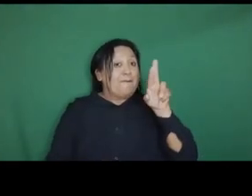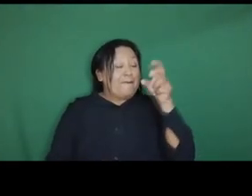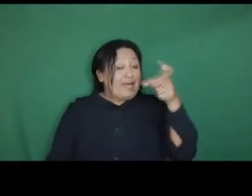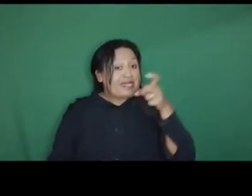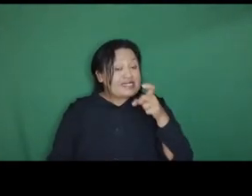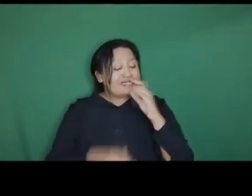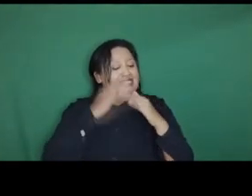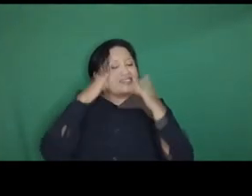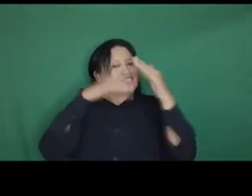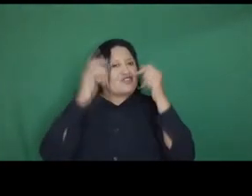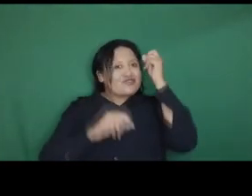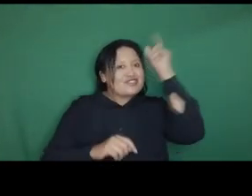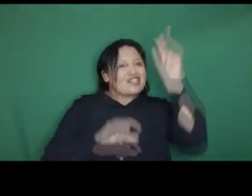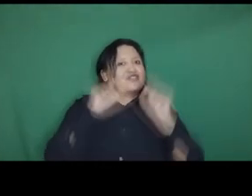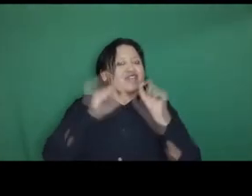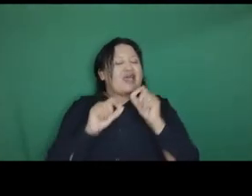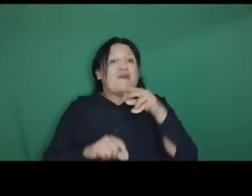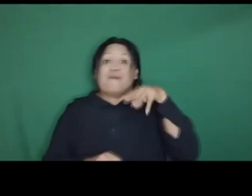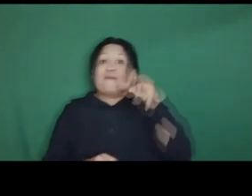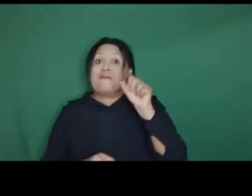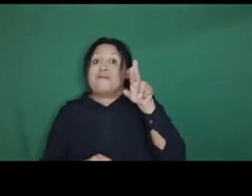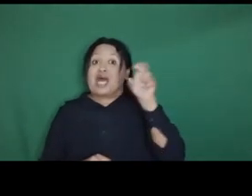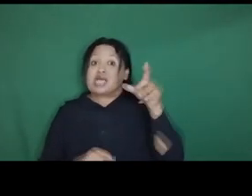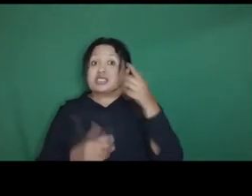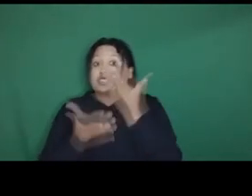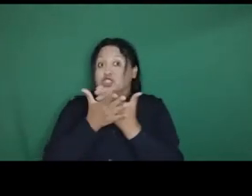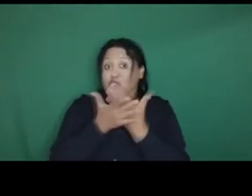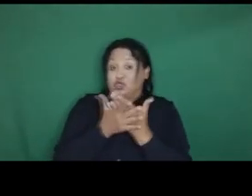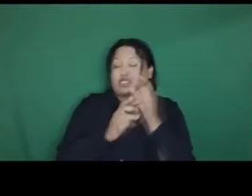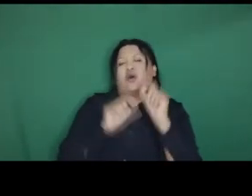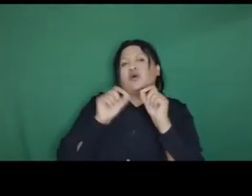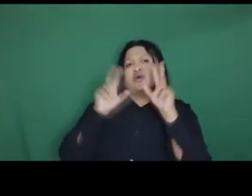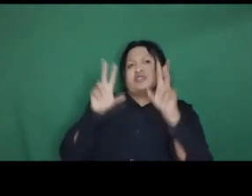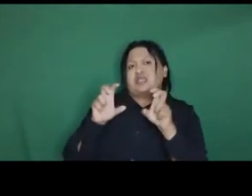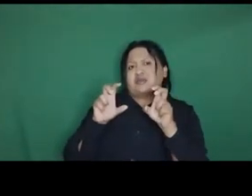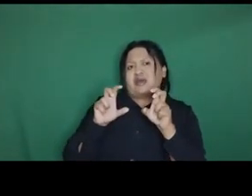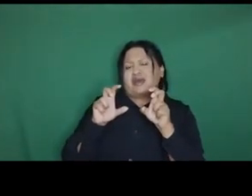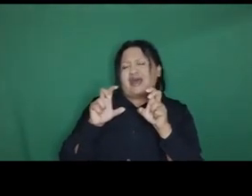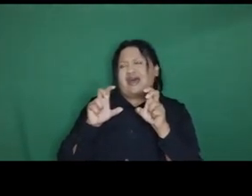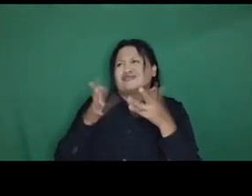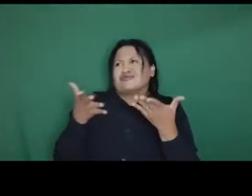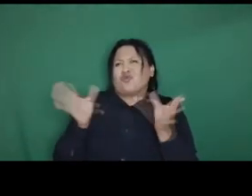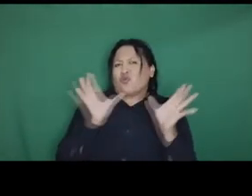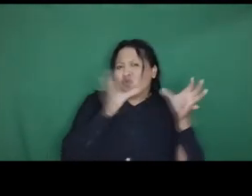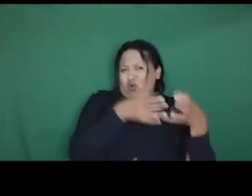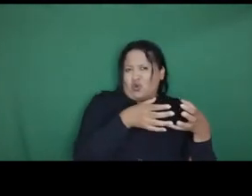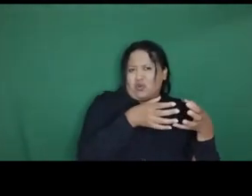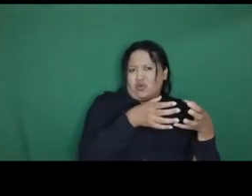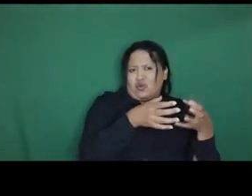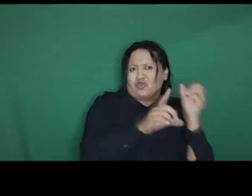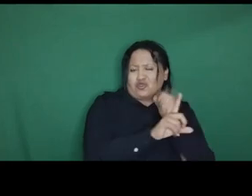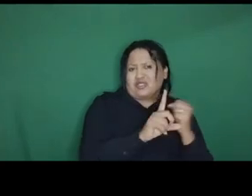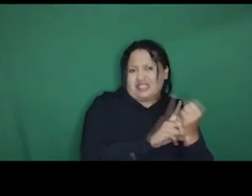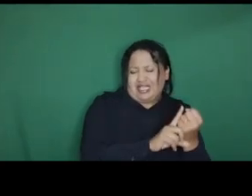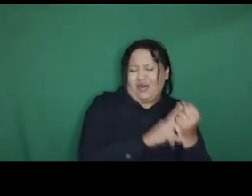desenvolve suas concepções acerca de que Max estuda a gente a questão da classe sim ele estuda